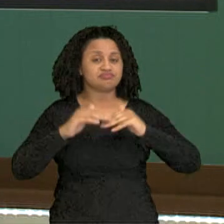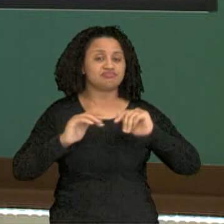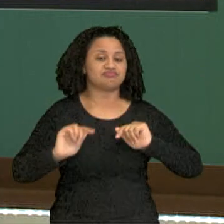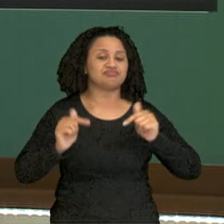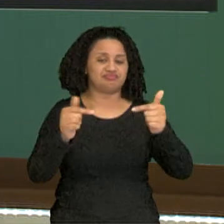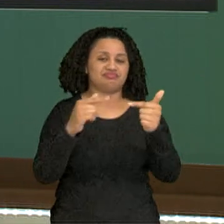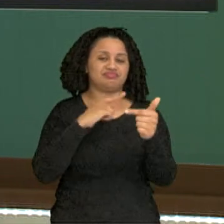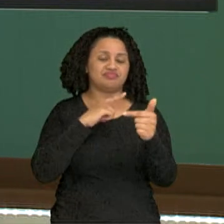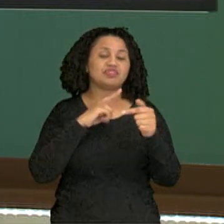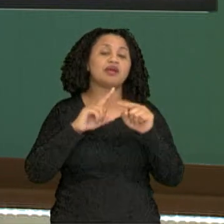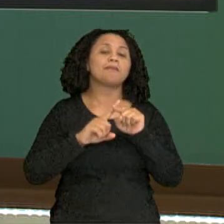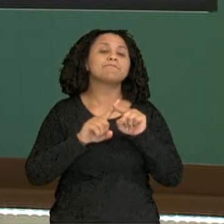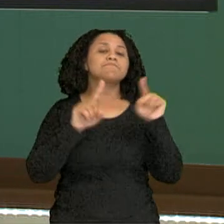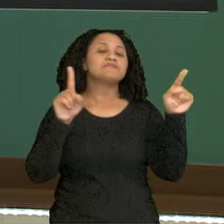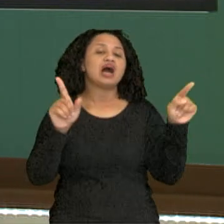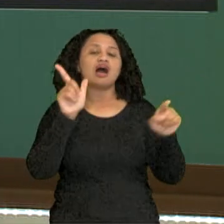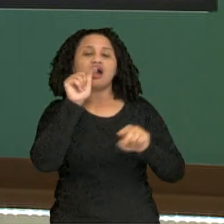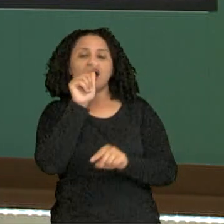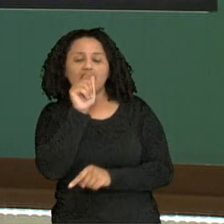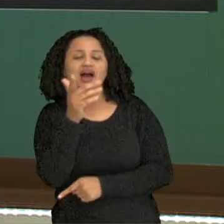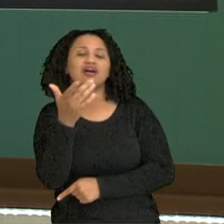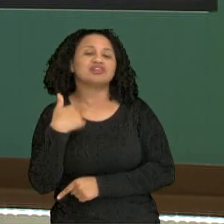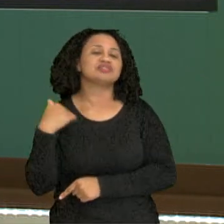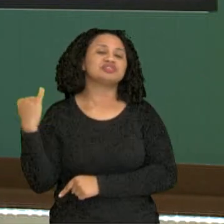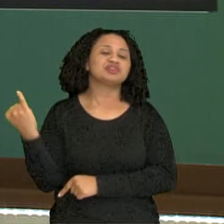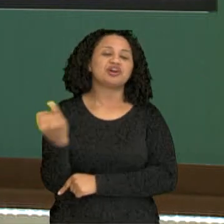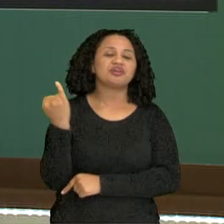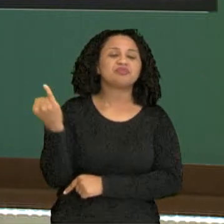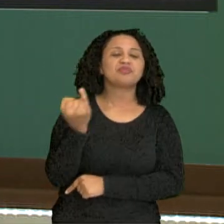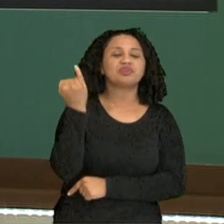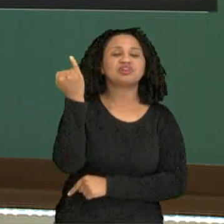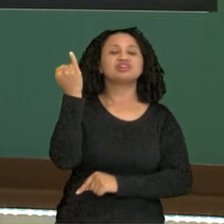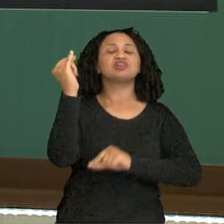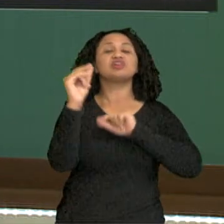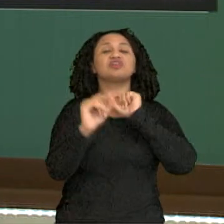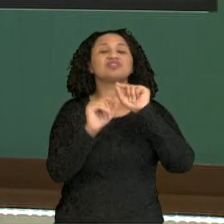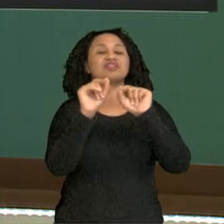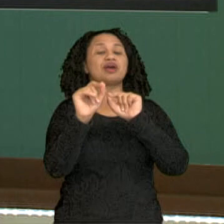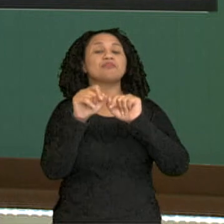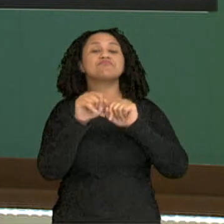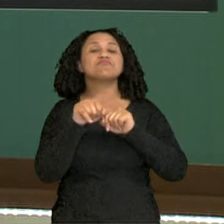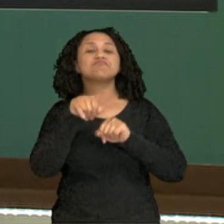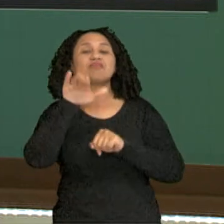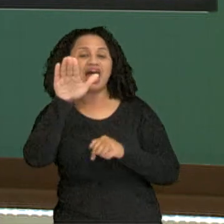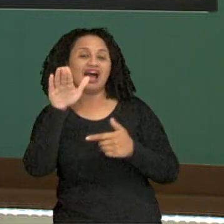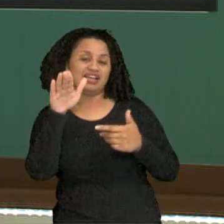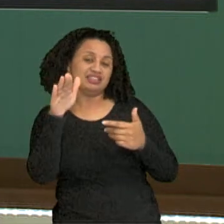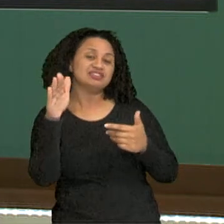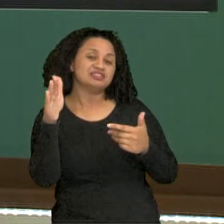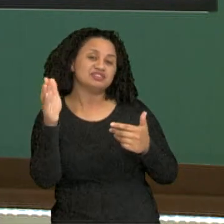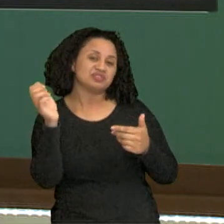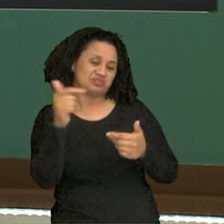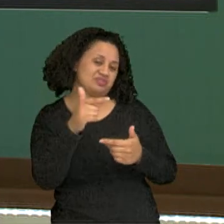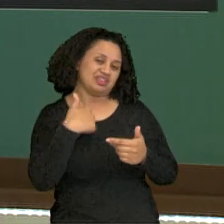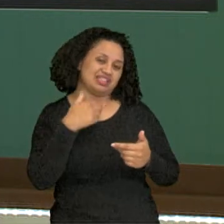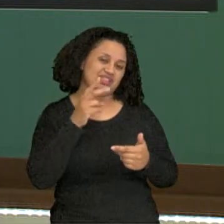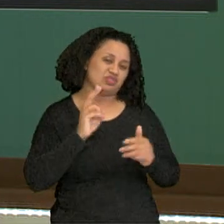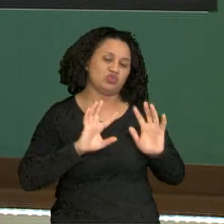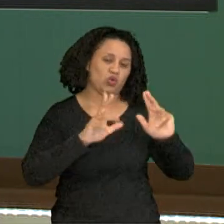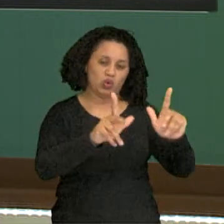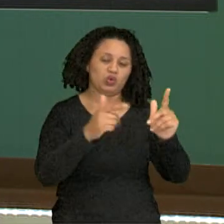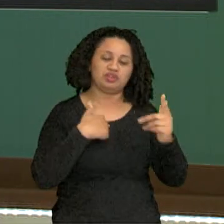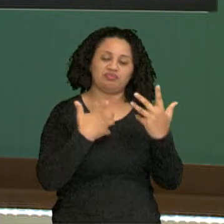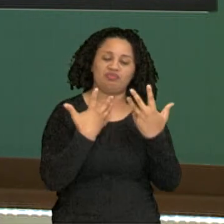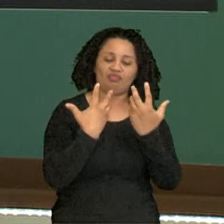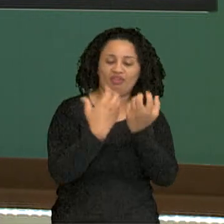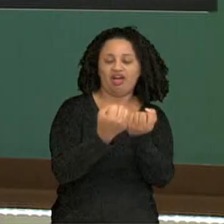mesmo. Mas a água é muito importante além do normal para